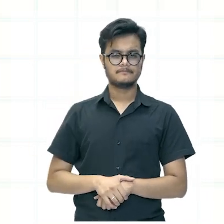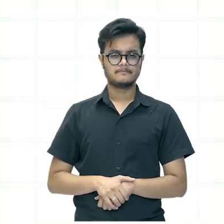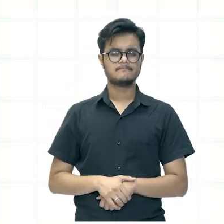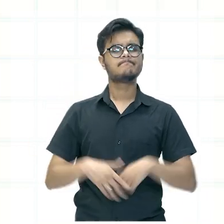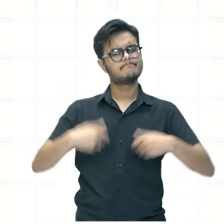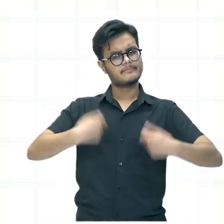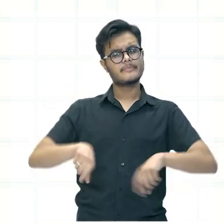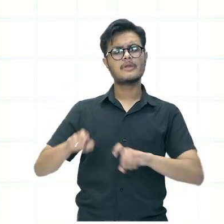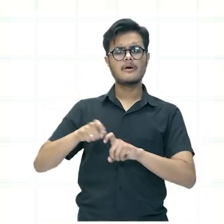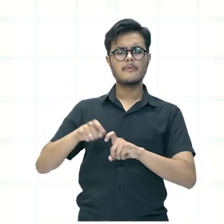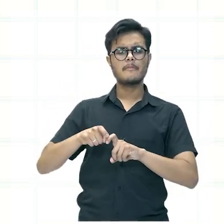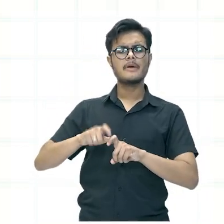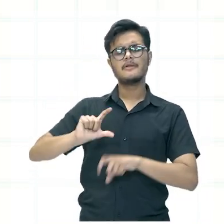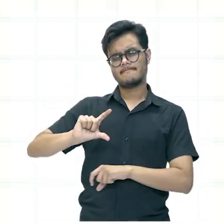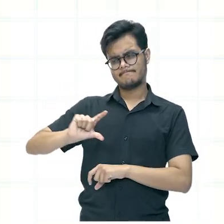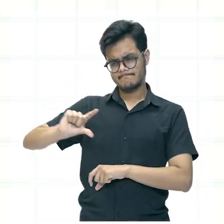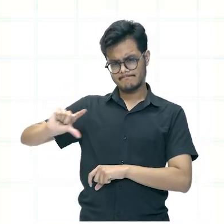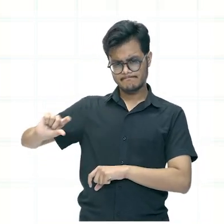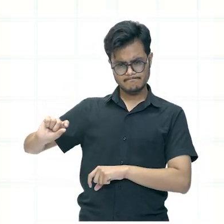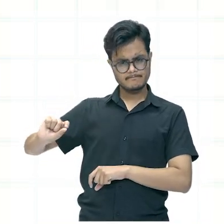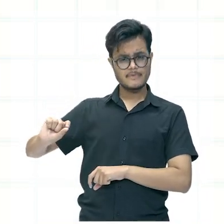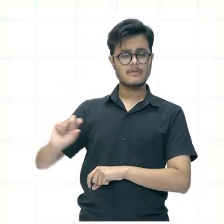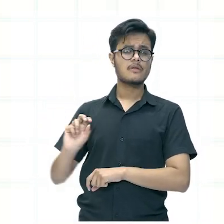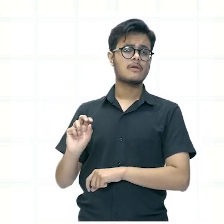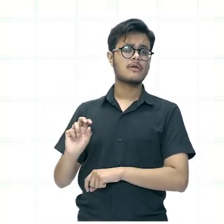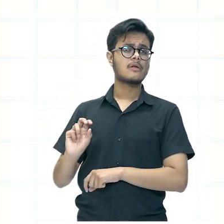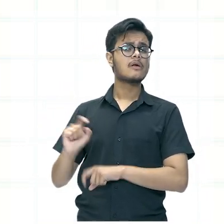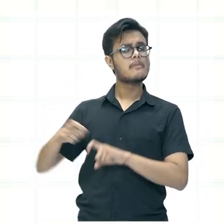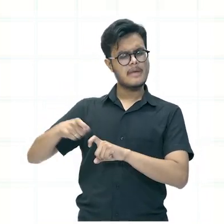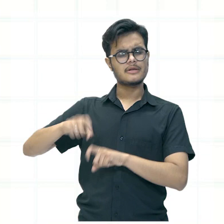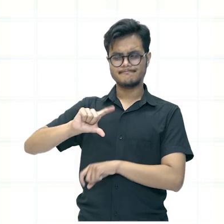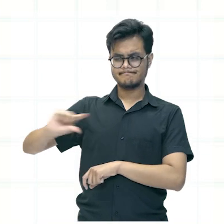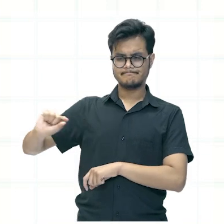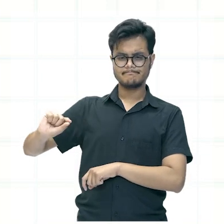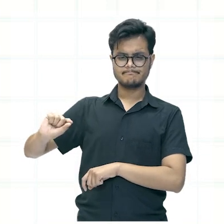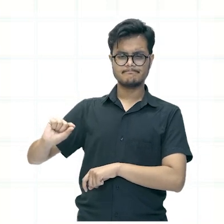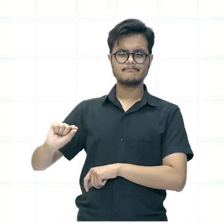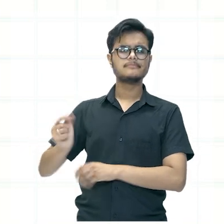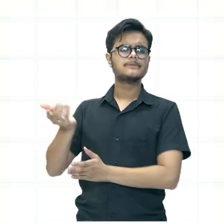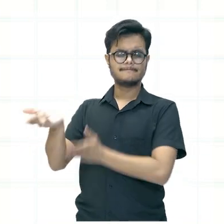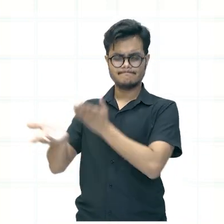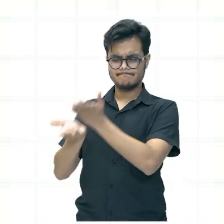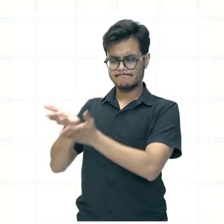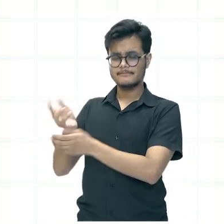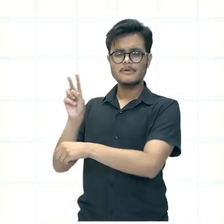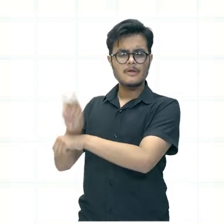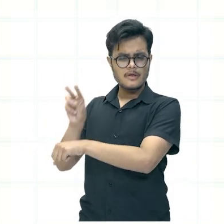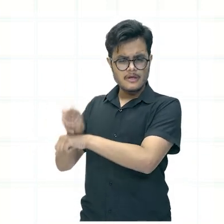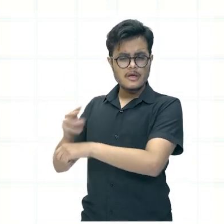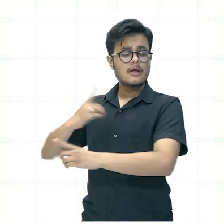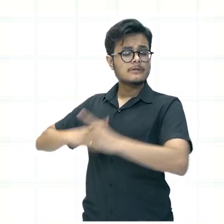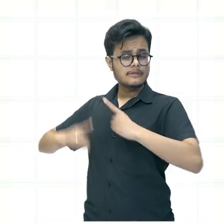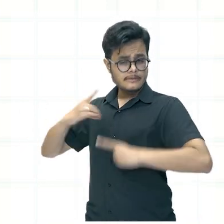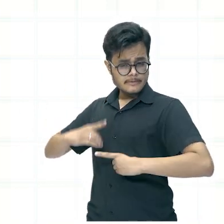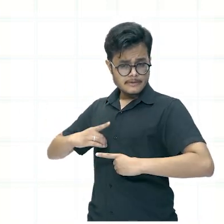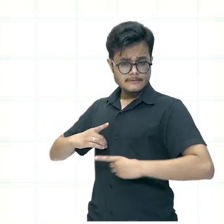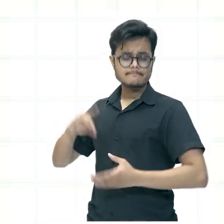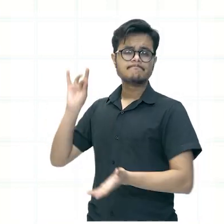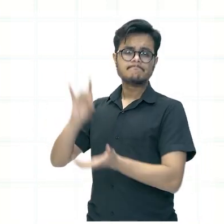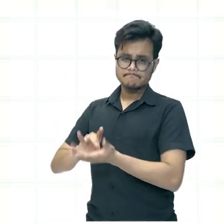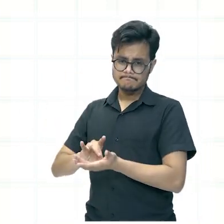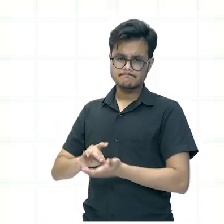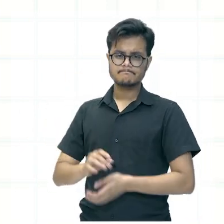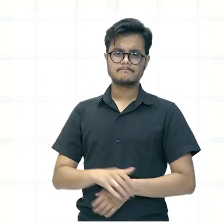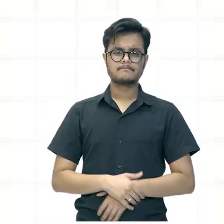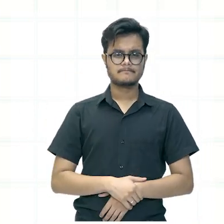seu pediatra, né? Ou médico da família, family doctor, que pode ajudar a confirmar ou eliminar,